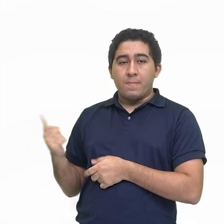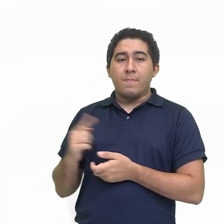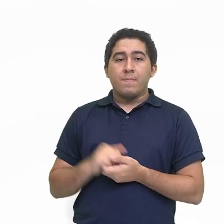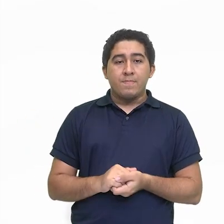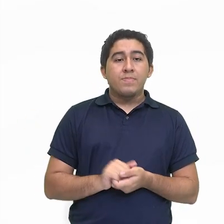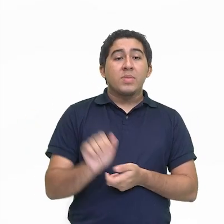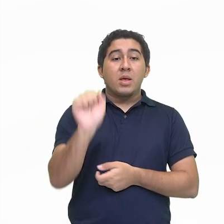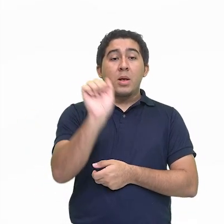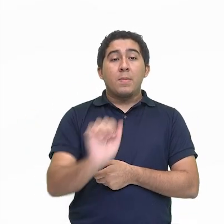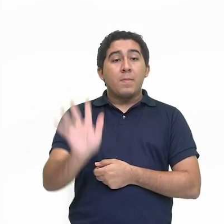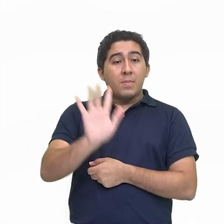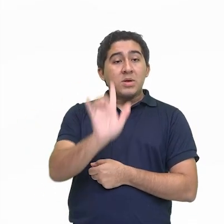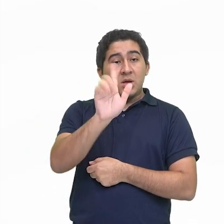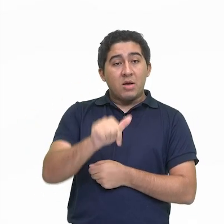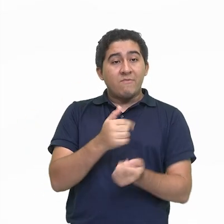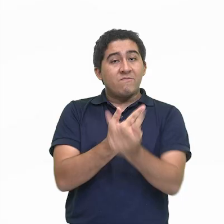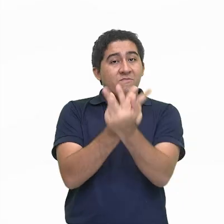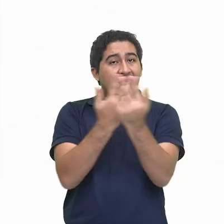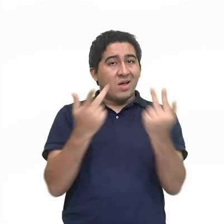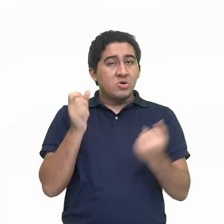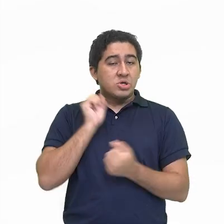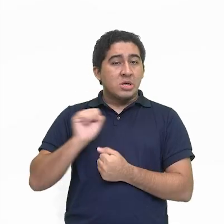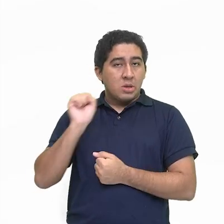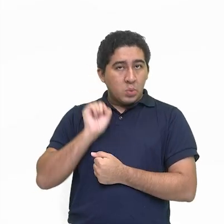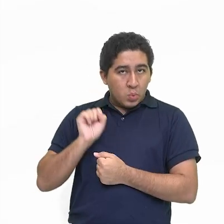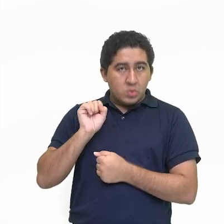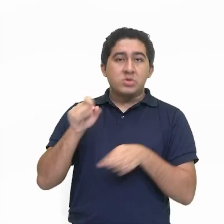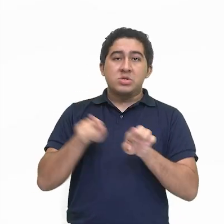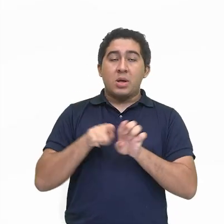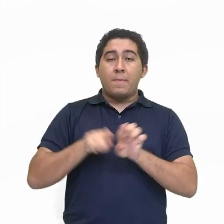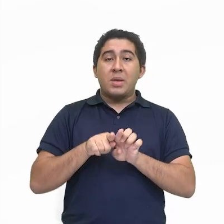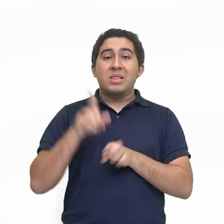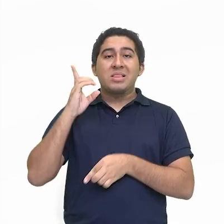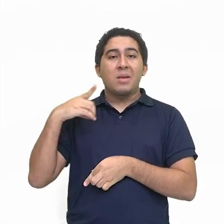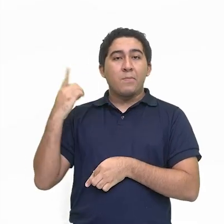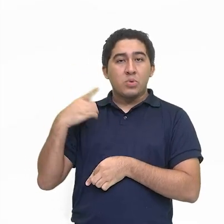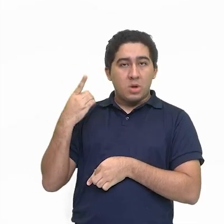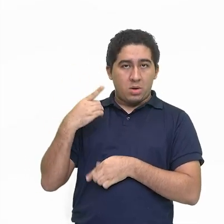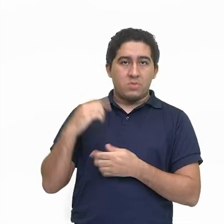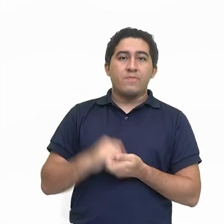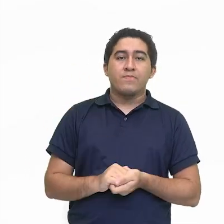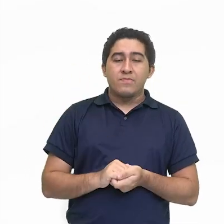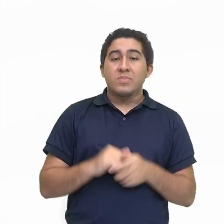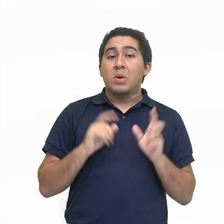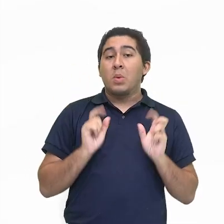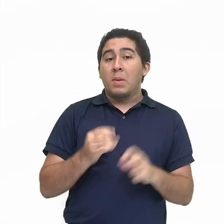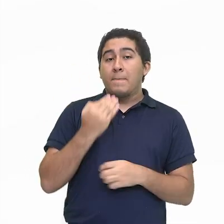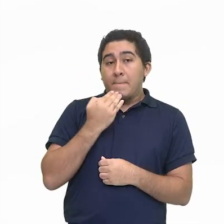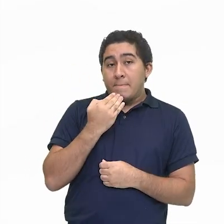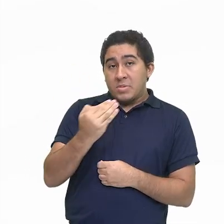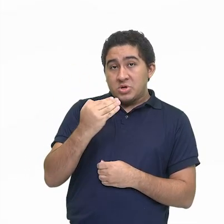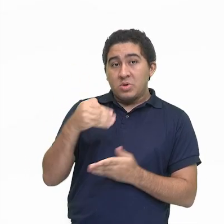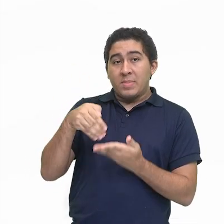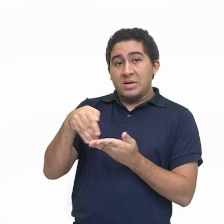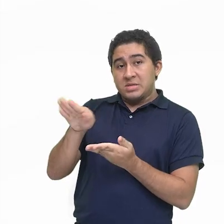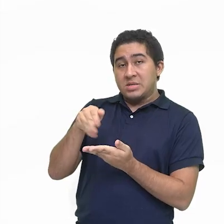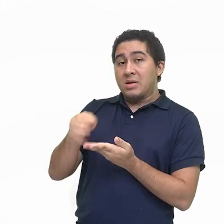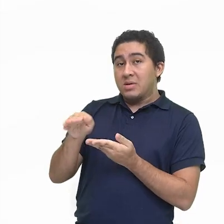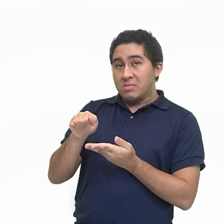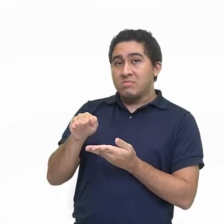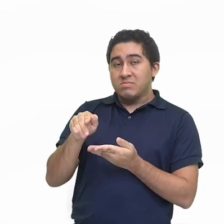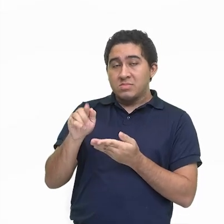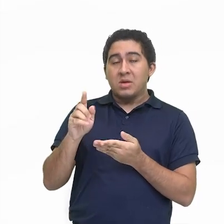Essa imagem são diversos senadores, né, e deputados justamente pedindo este impeachment, né, pedindo